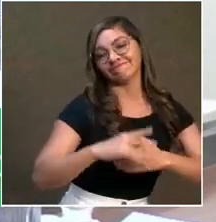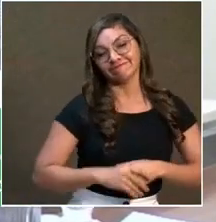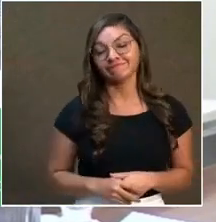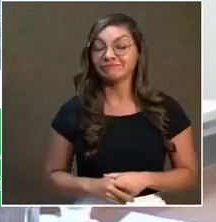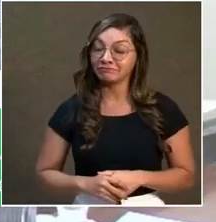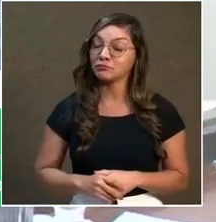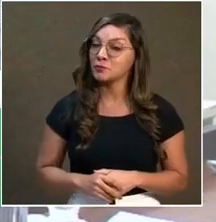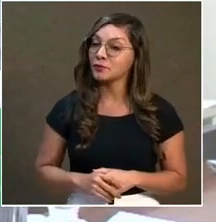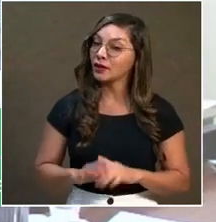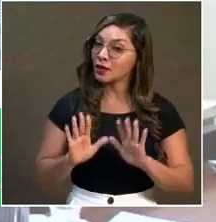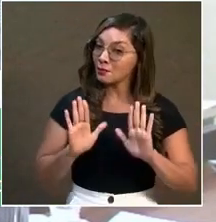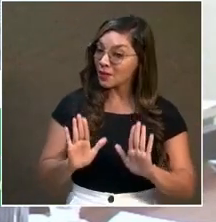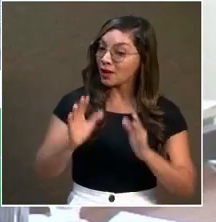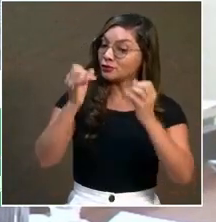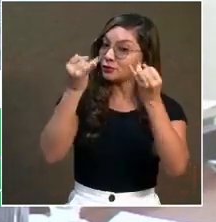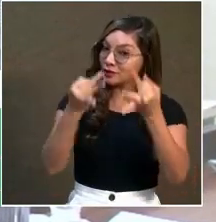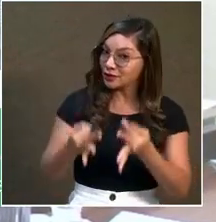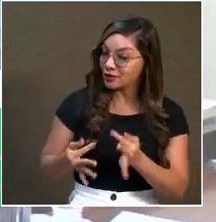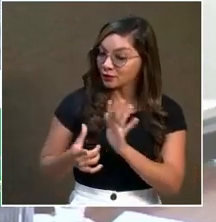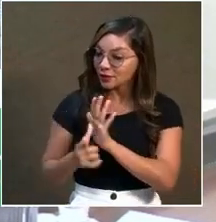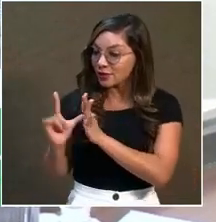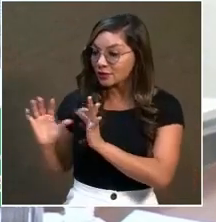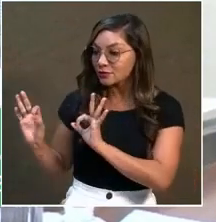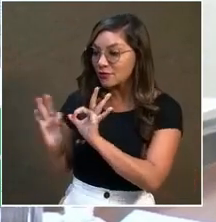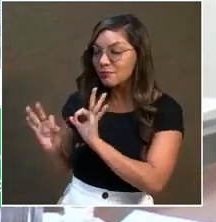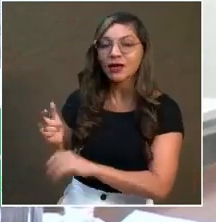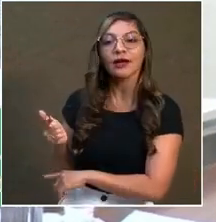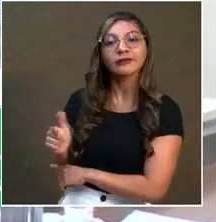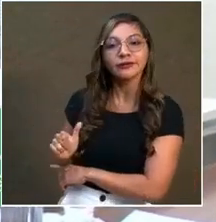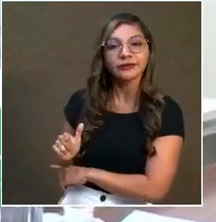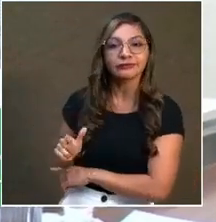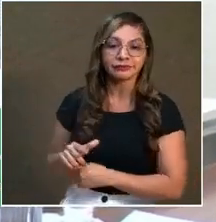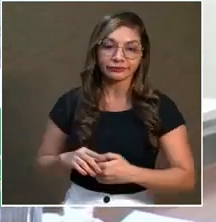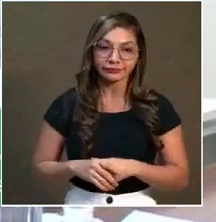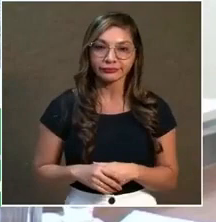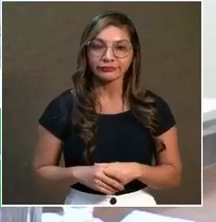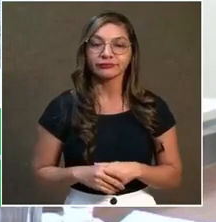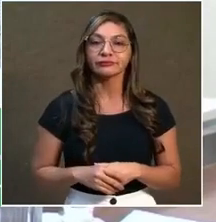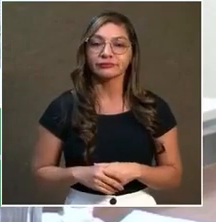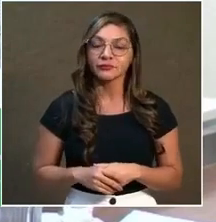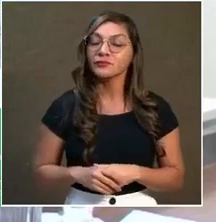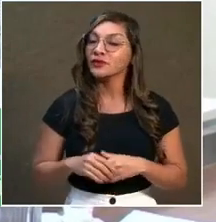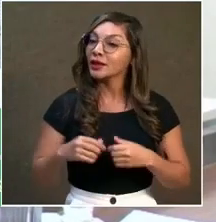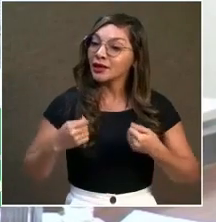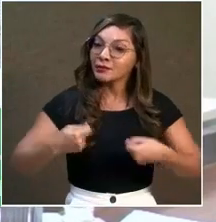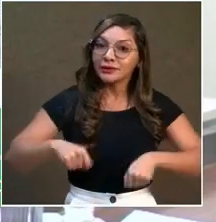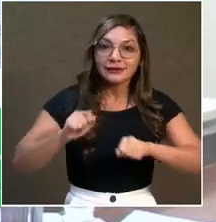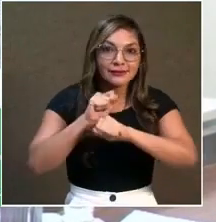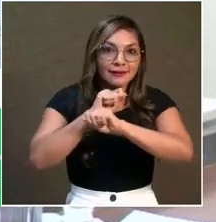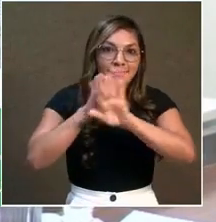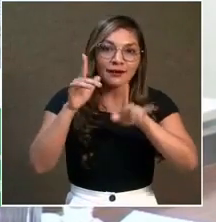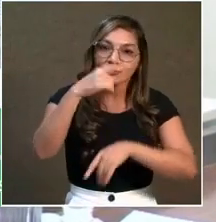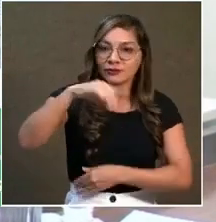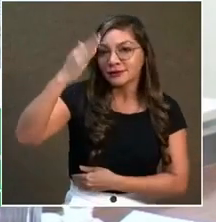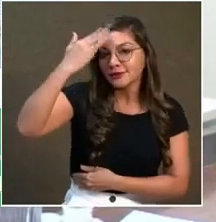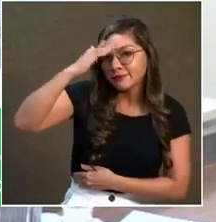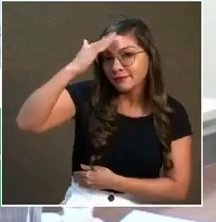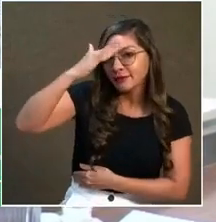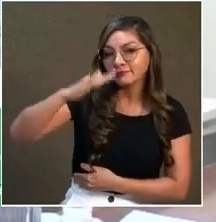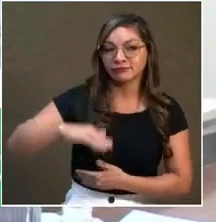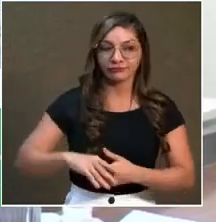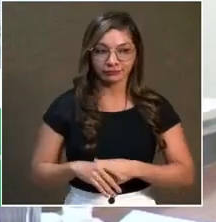Então, estou deixando claro que não houve premeditação. Esse é um ponto. Isso é algo que precisa ficar muito claro.